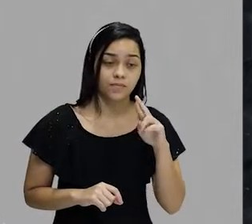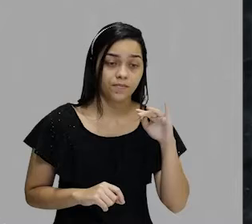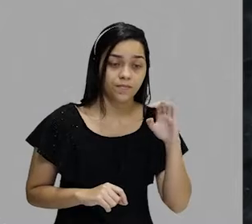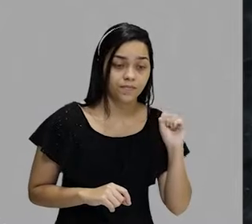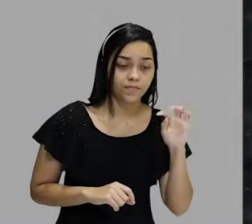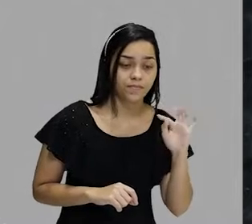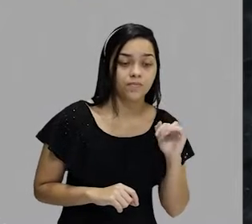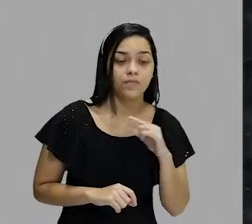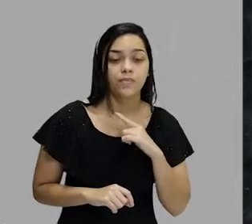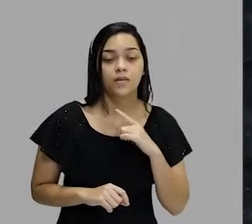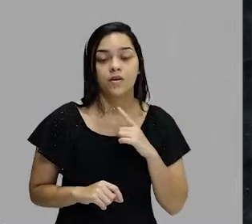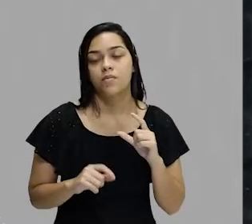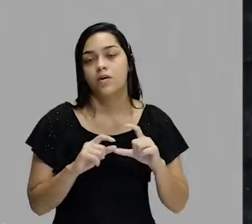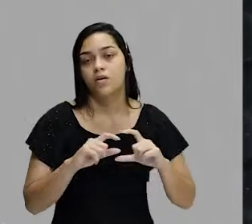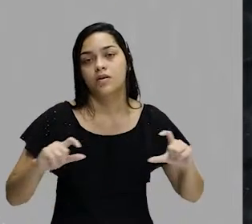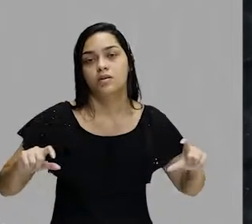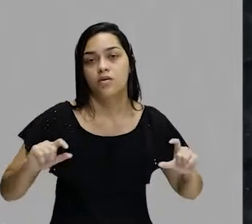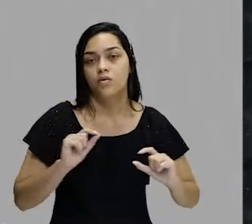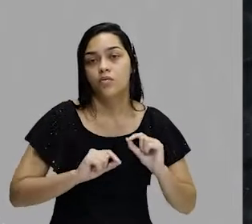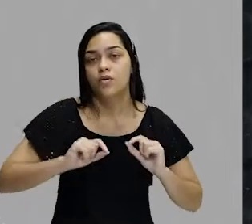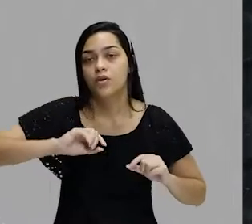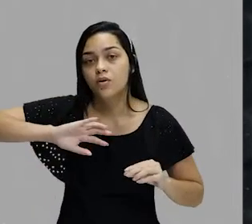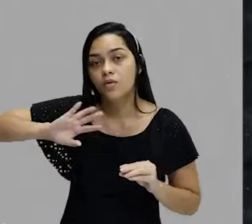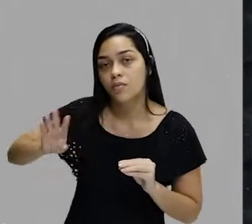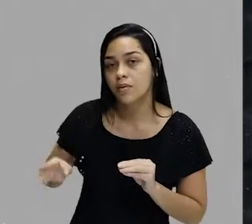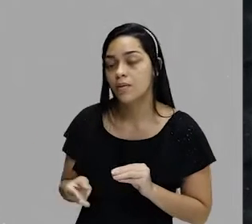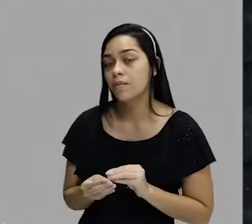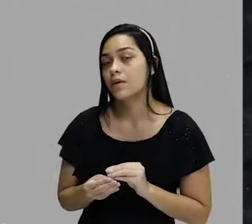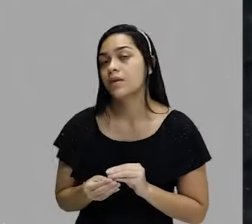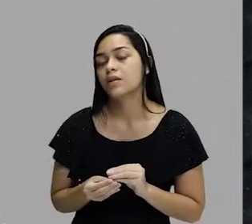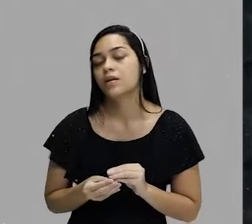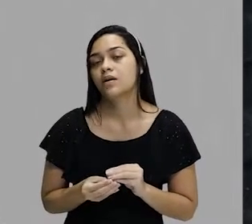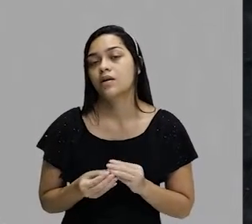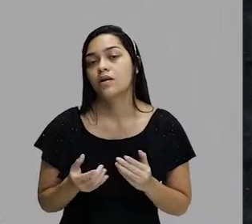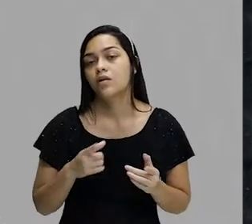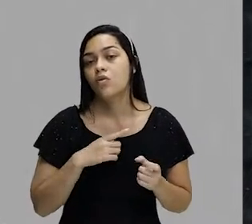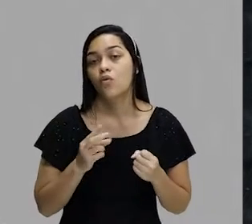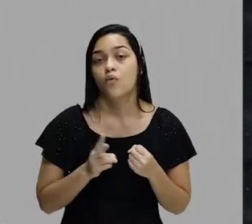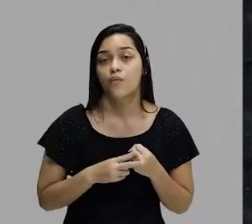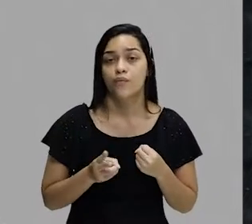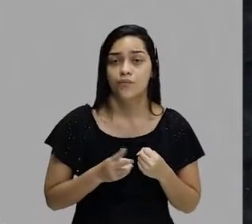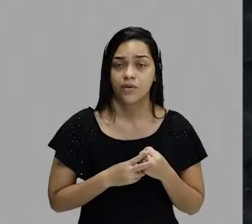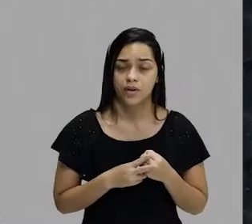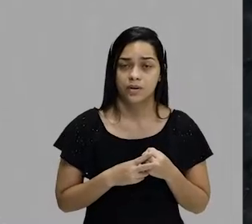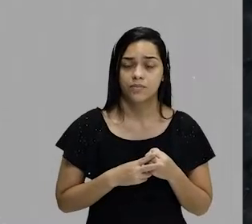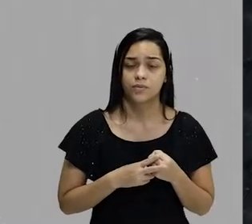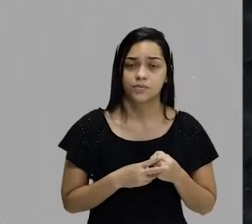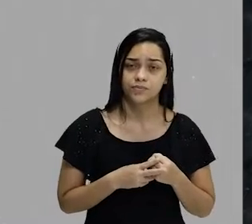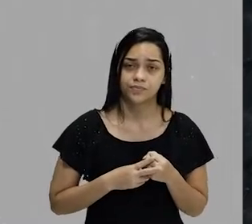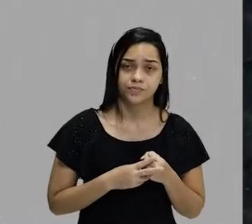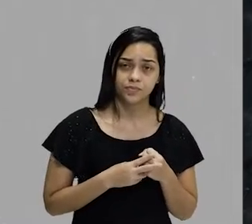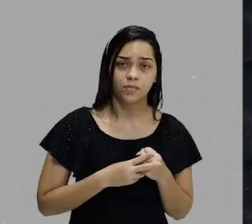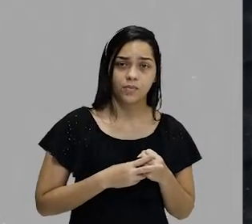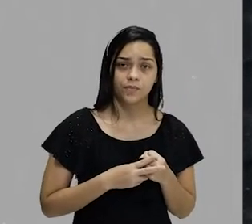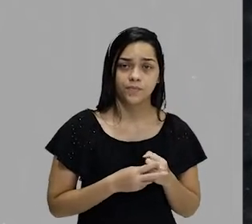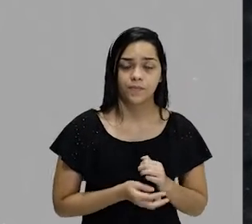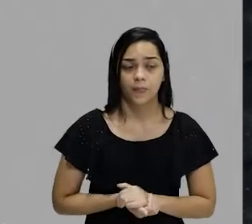uma oração que complementa o verbo.